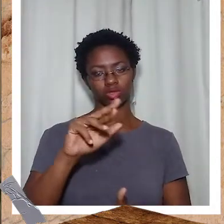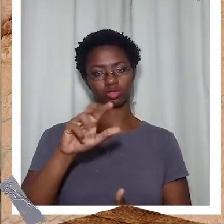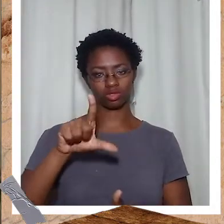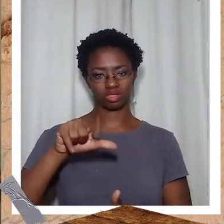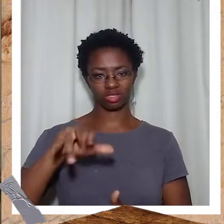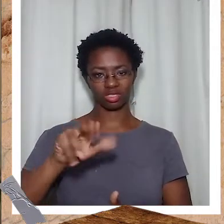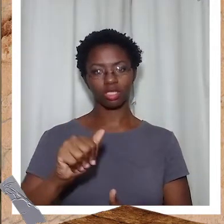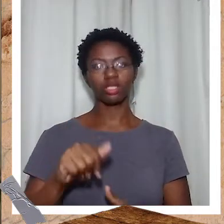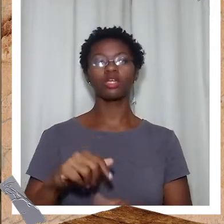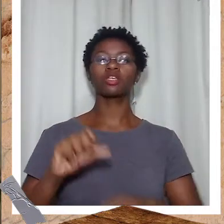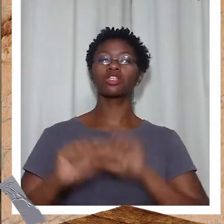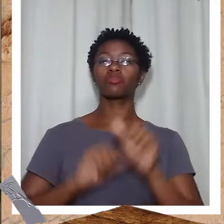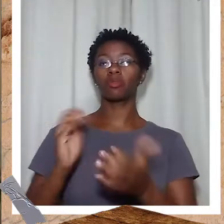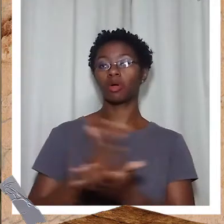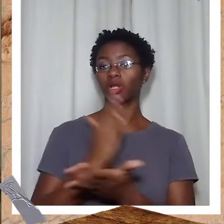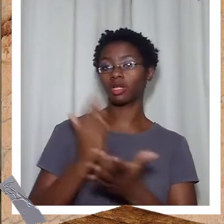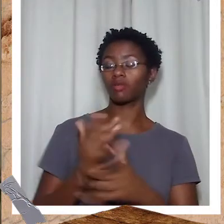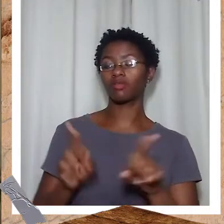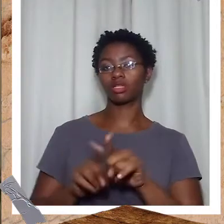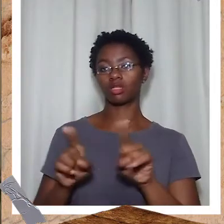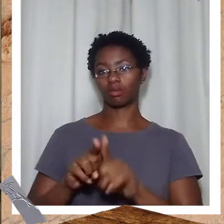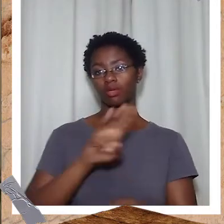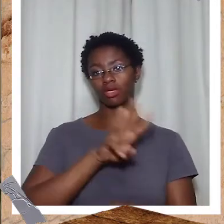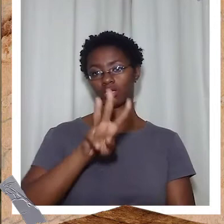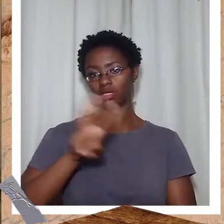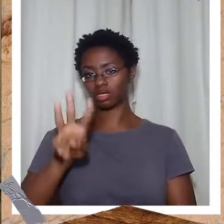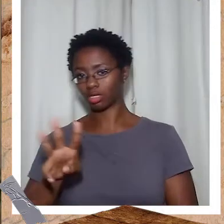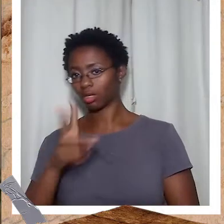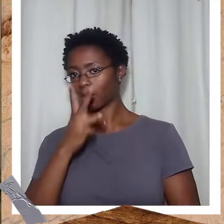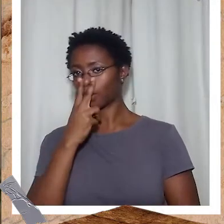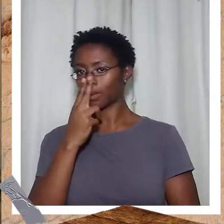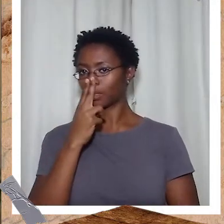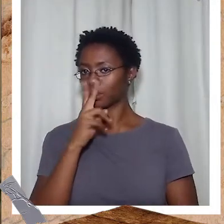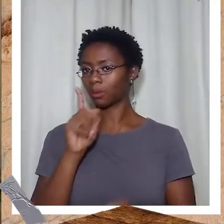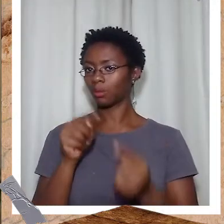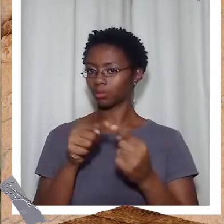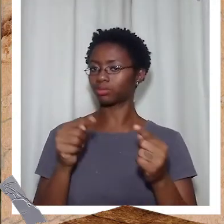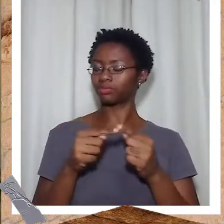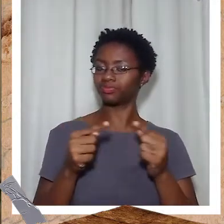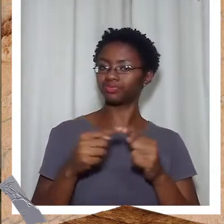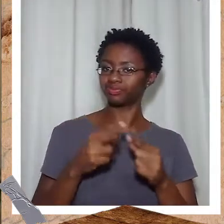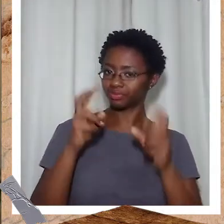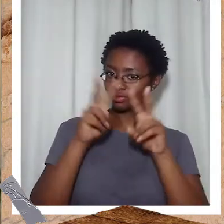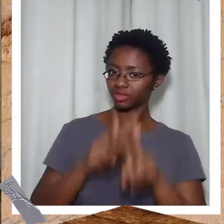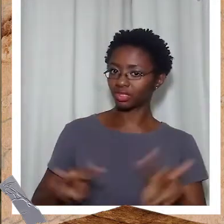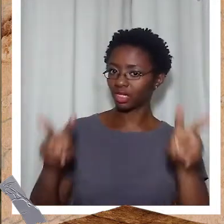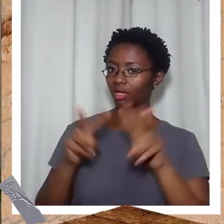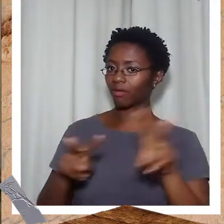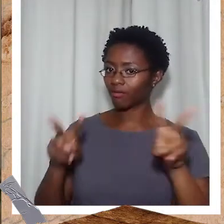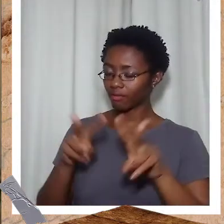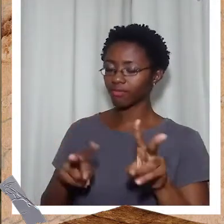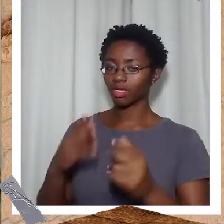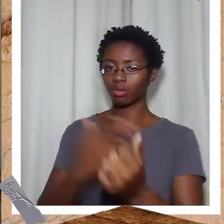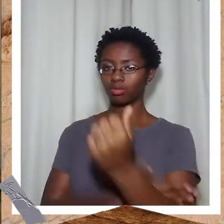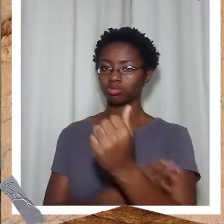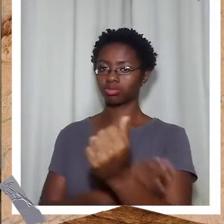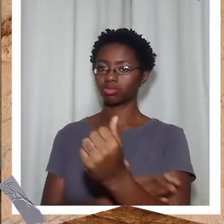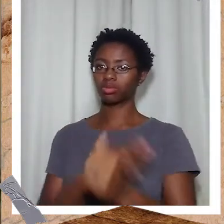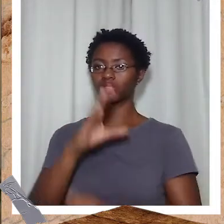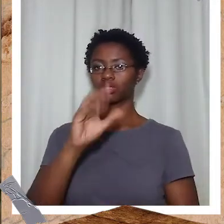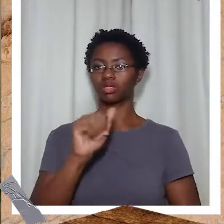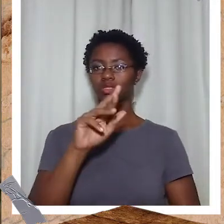site que ajuda bastante a mapear parte desse acervo de Carolina, mas o que é muito interessante e importante da gente